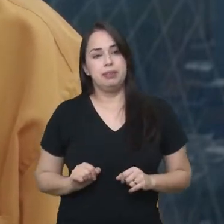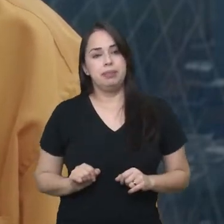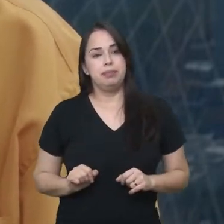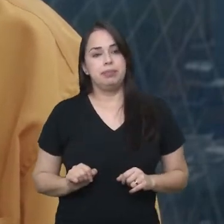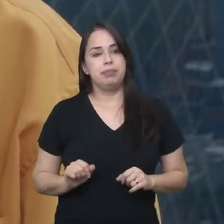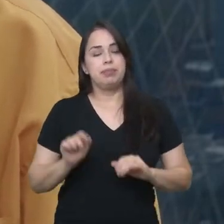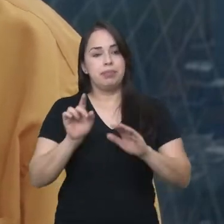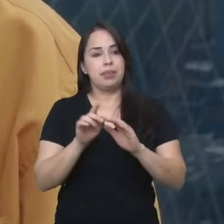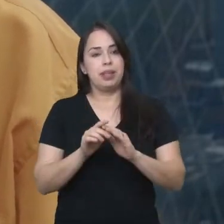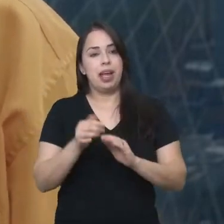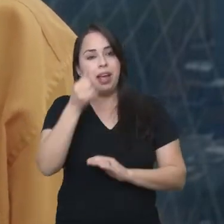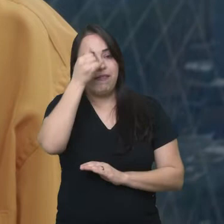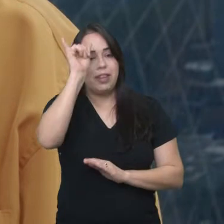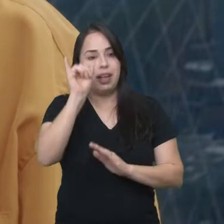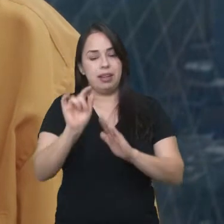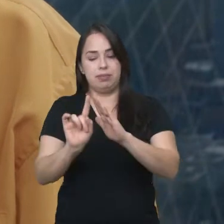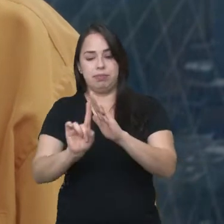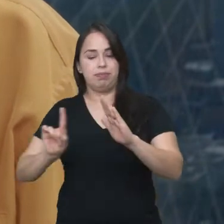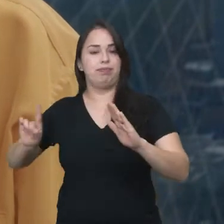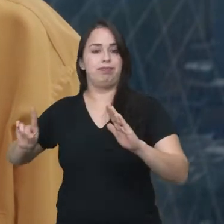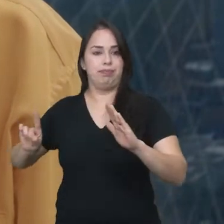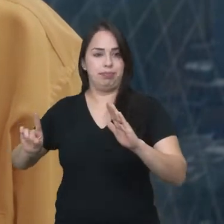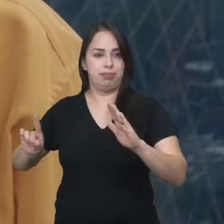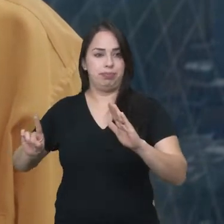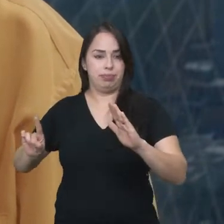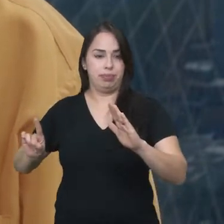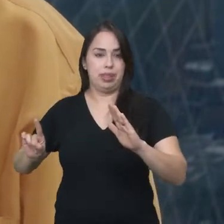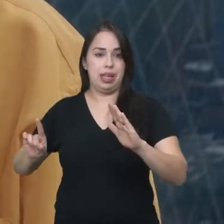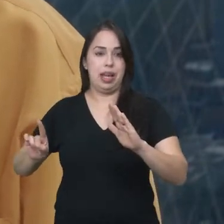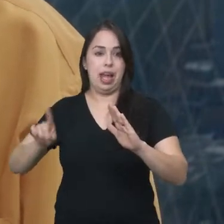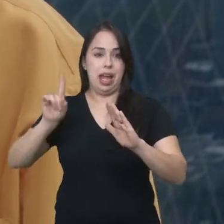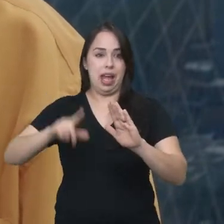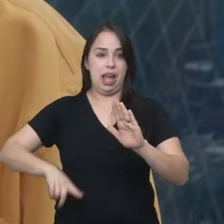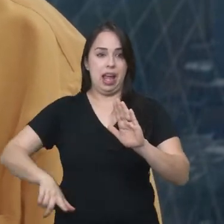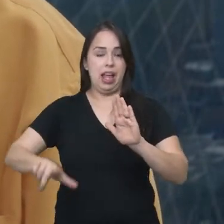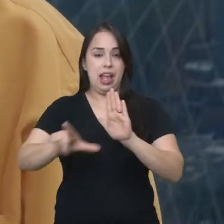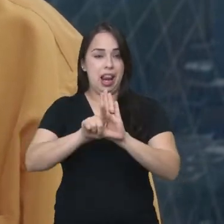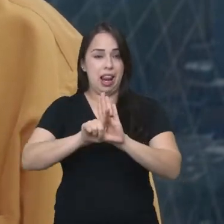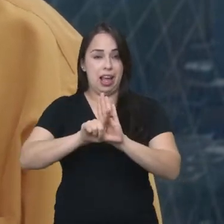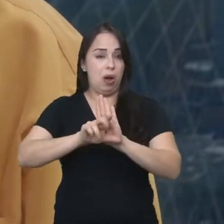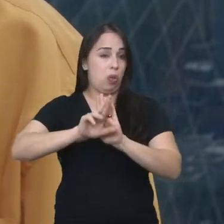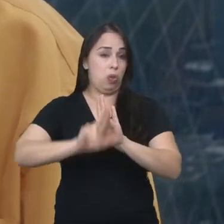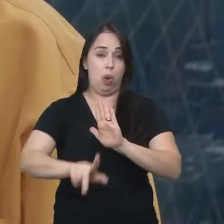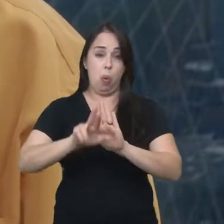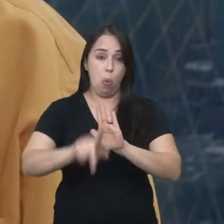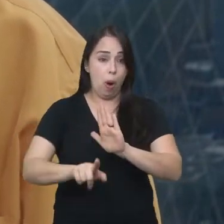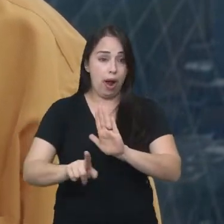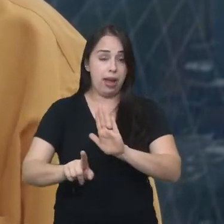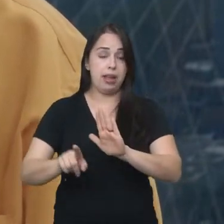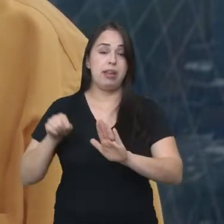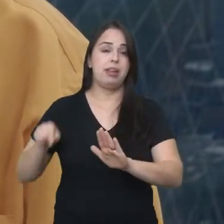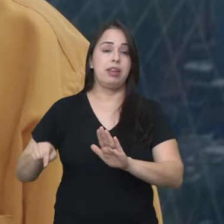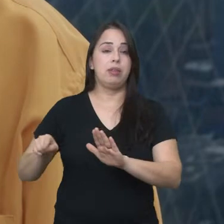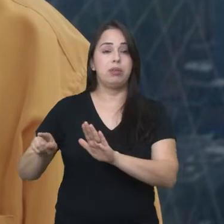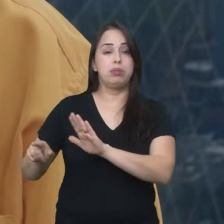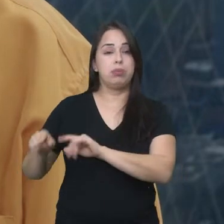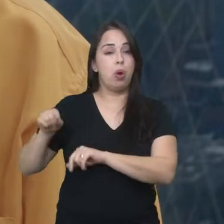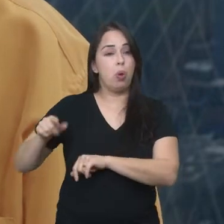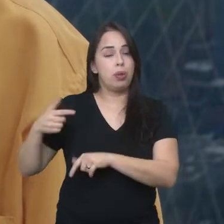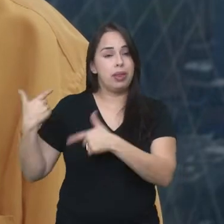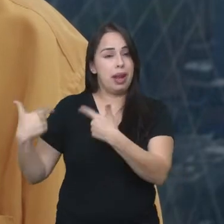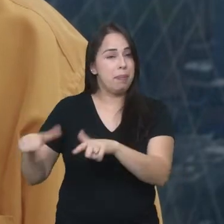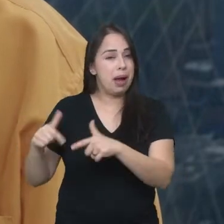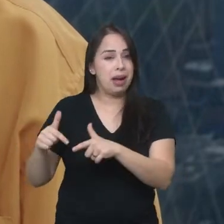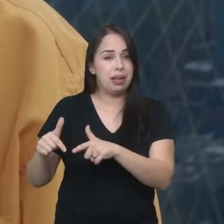a uma condição ilegal, que seria estar fora da escola e ao mesmo tempo estar trabalhando num trabalho não apropriado, porque hoje o Estatuto vai dizer